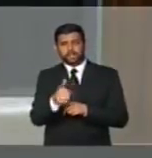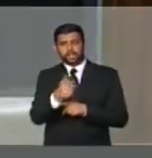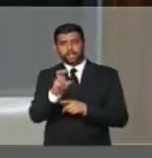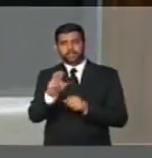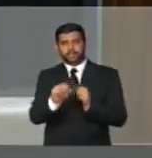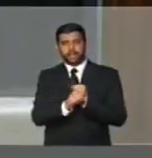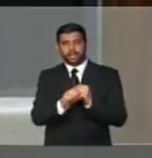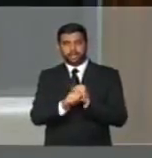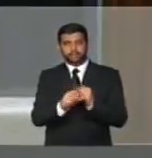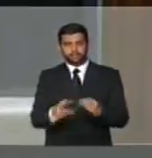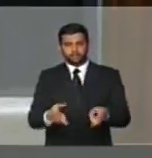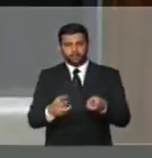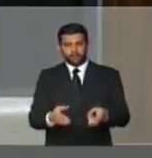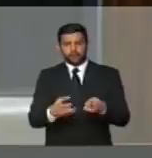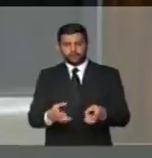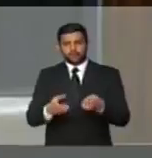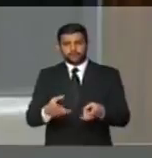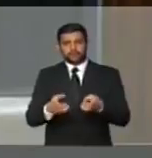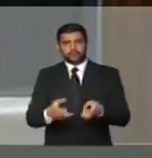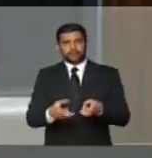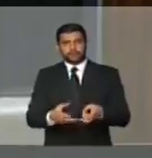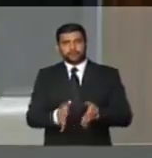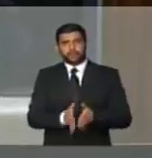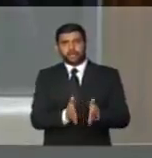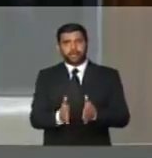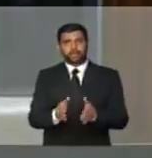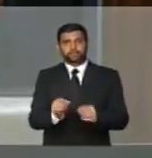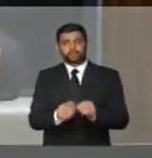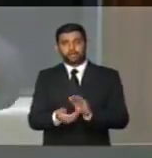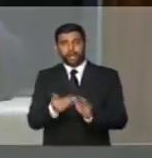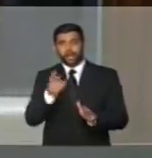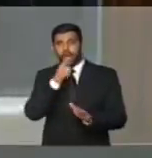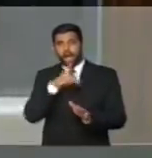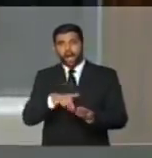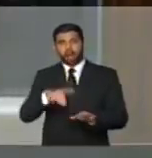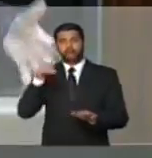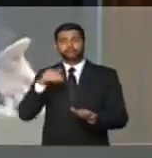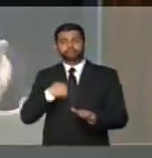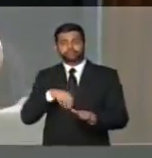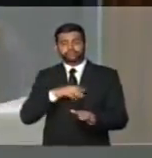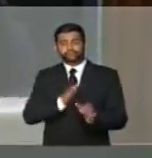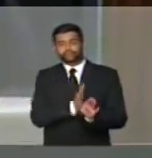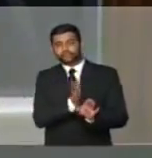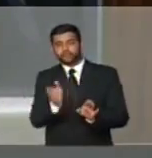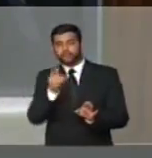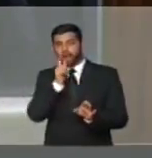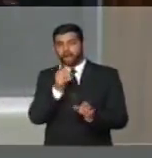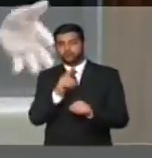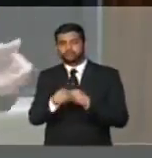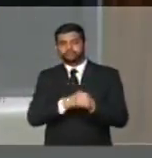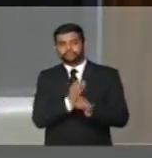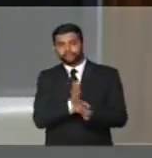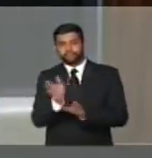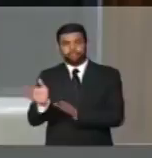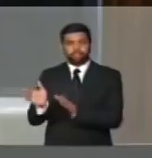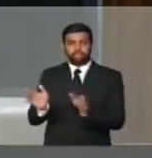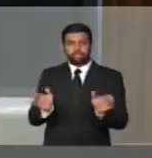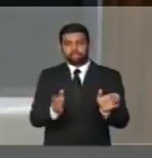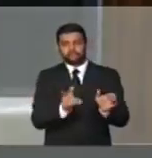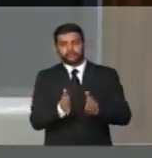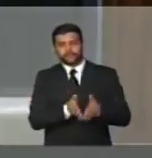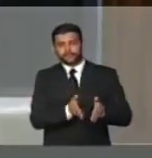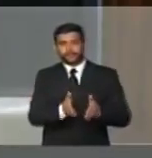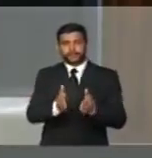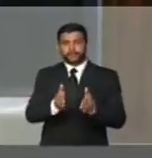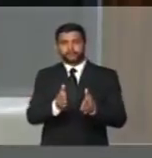515 anos de exploração, mais de 500 anos só se tirando a água do rio, passando pelo